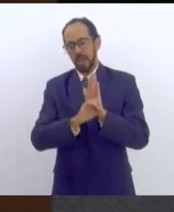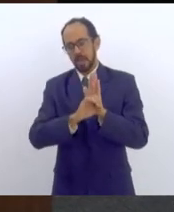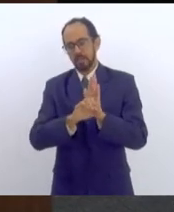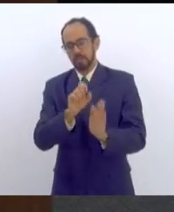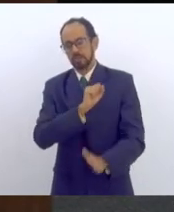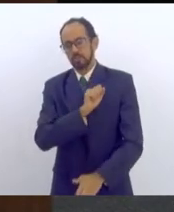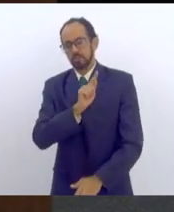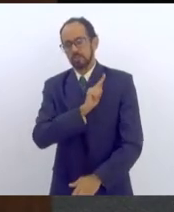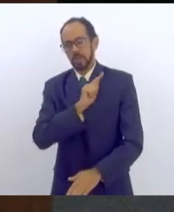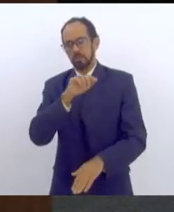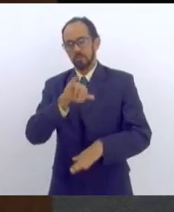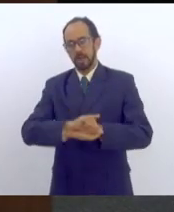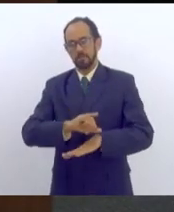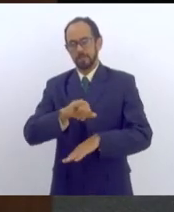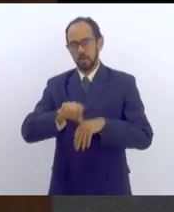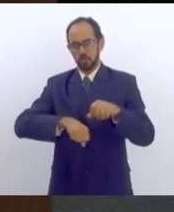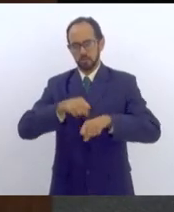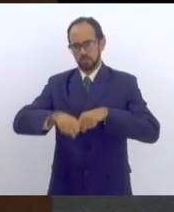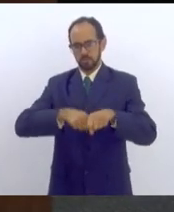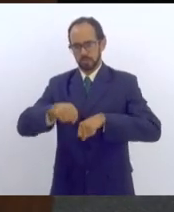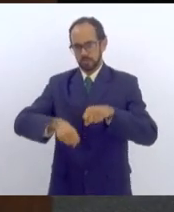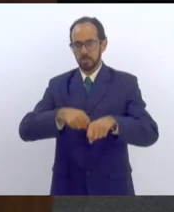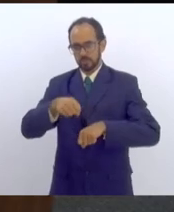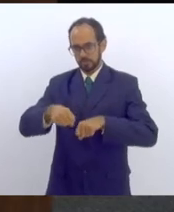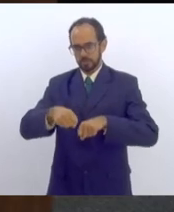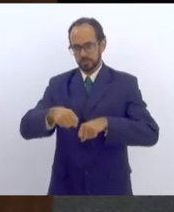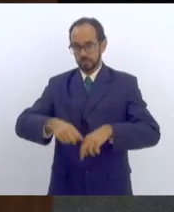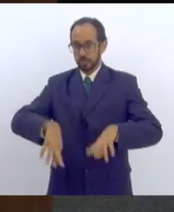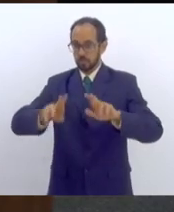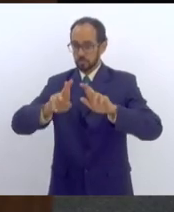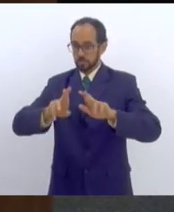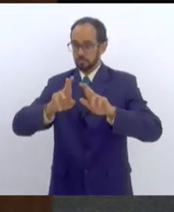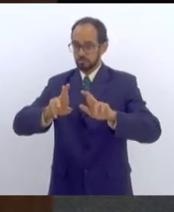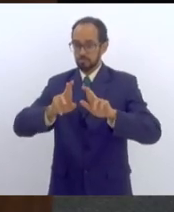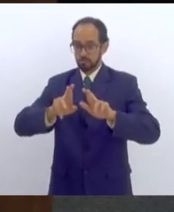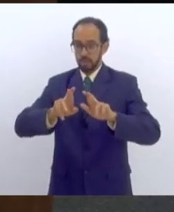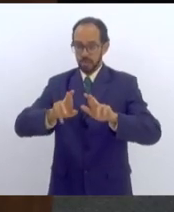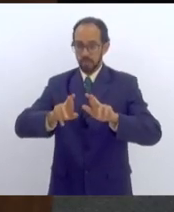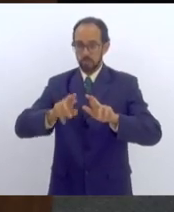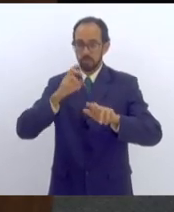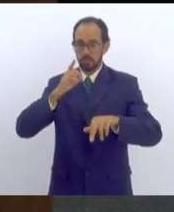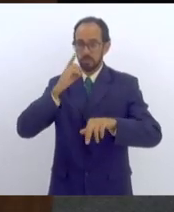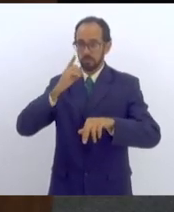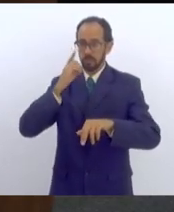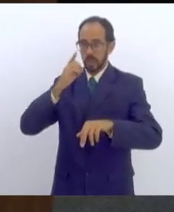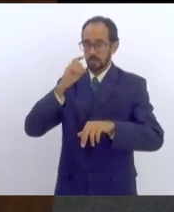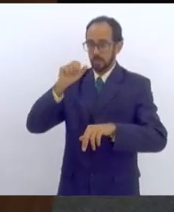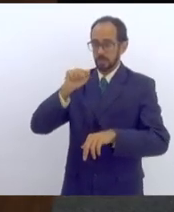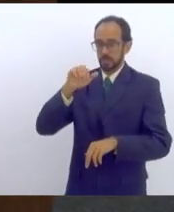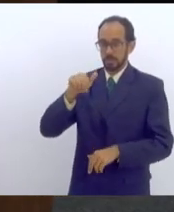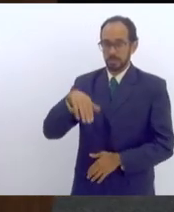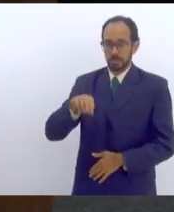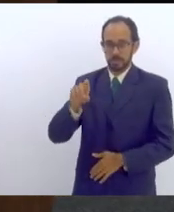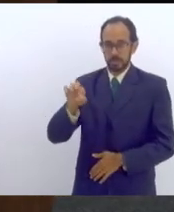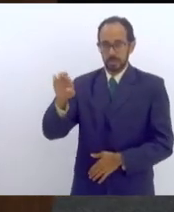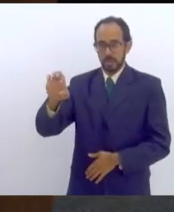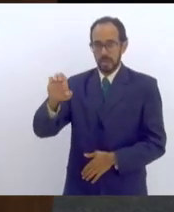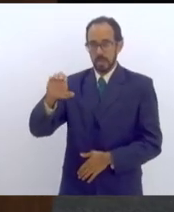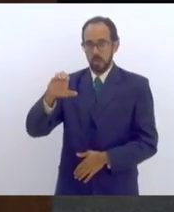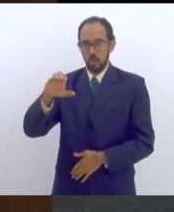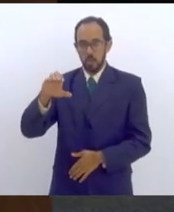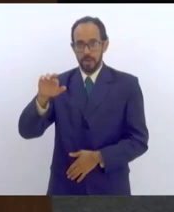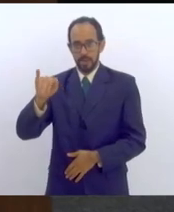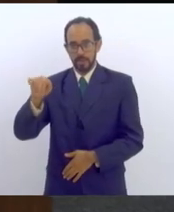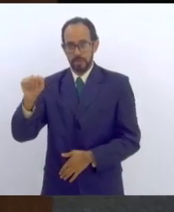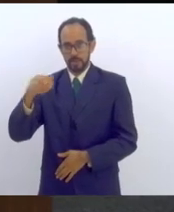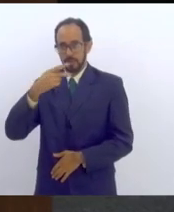como a capital do ciclismo. E aí eu espero, né, deputado André Correia está me falando aqui dos 6 anos que se